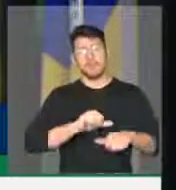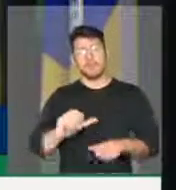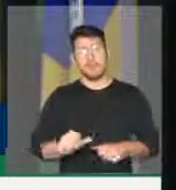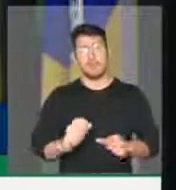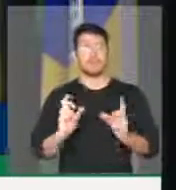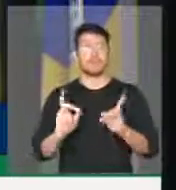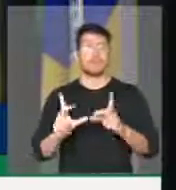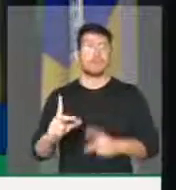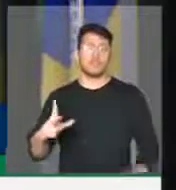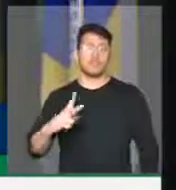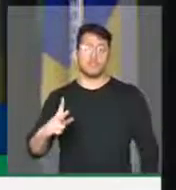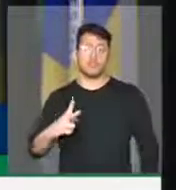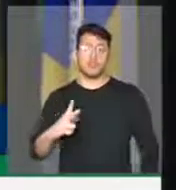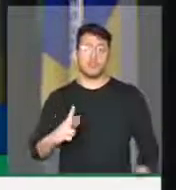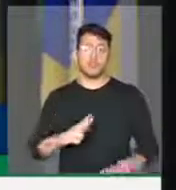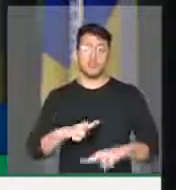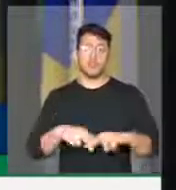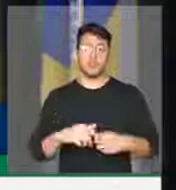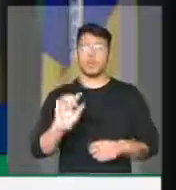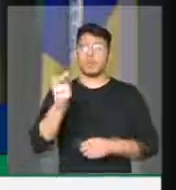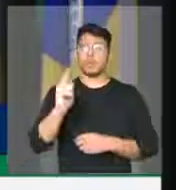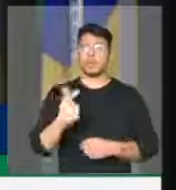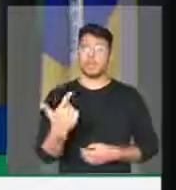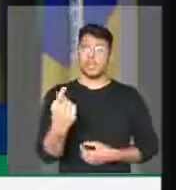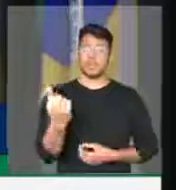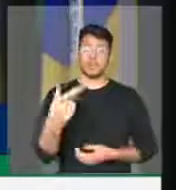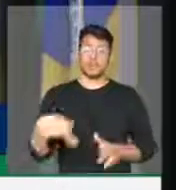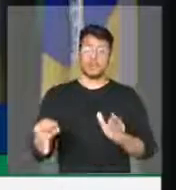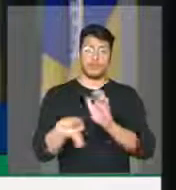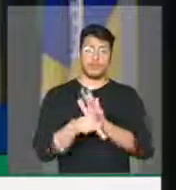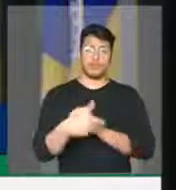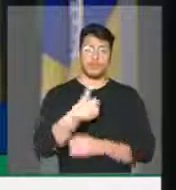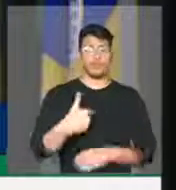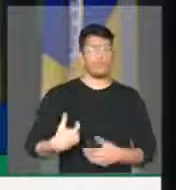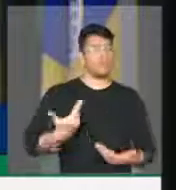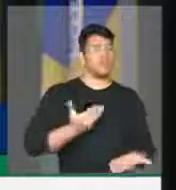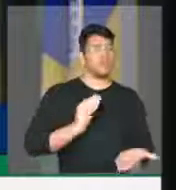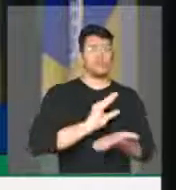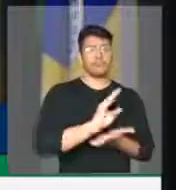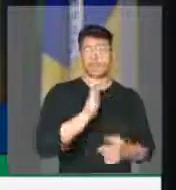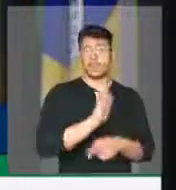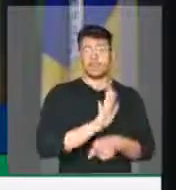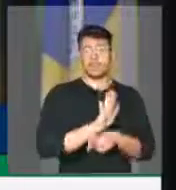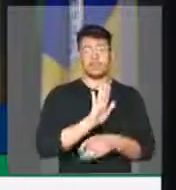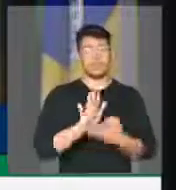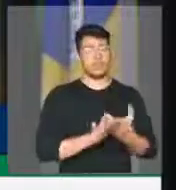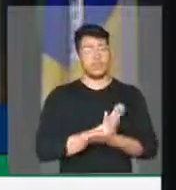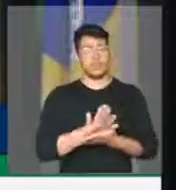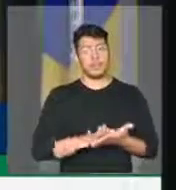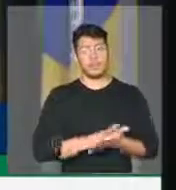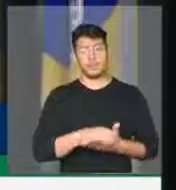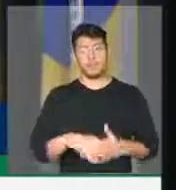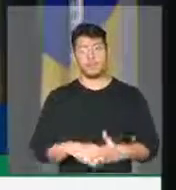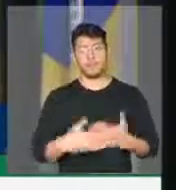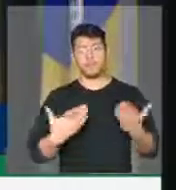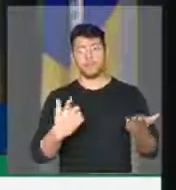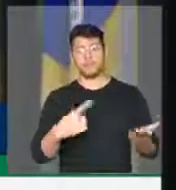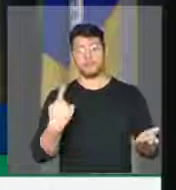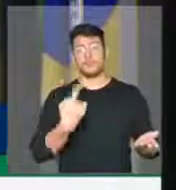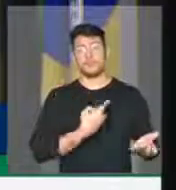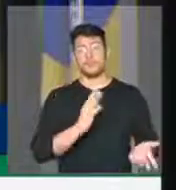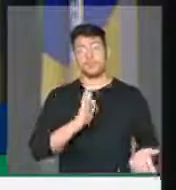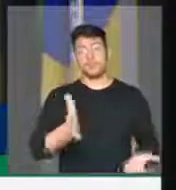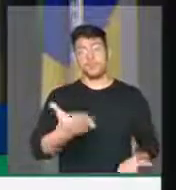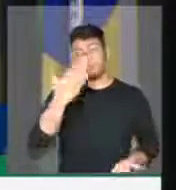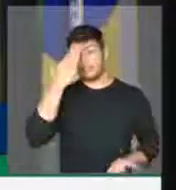maneira, ela não aporta recursos para o Tesouro, é dependente sempre do Tesouro Nacional, e nós sabemos que os aeroportos